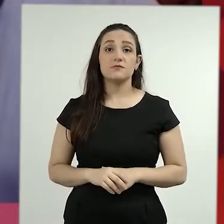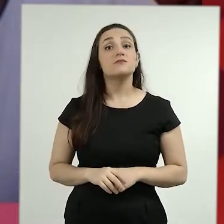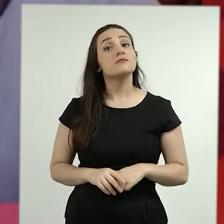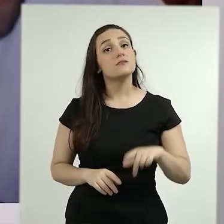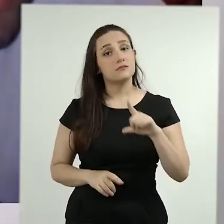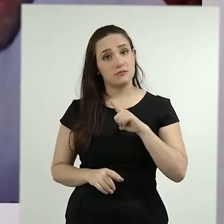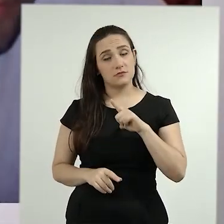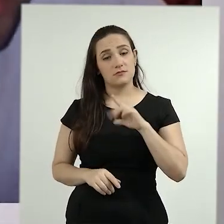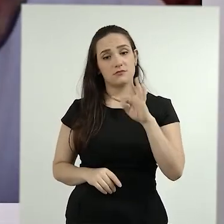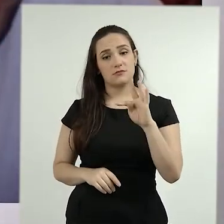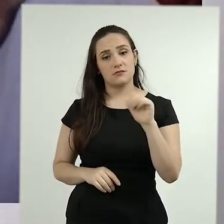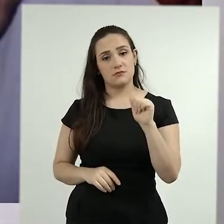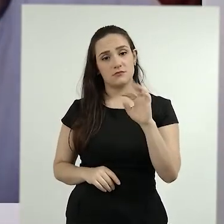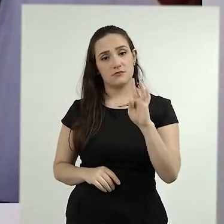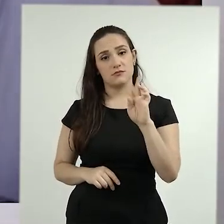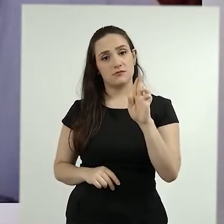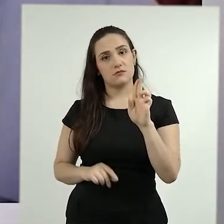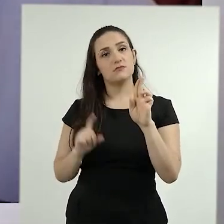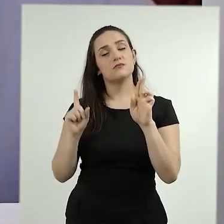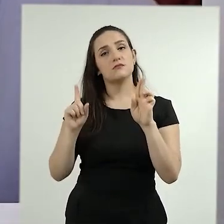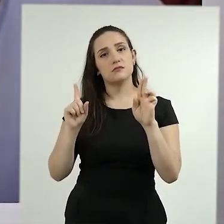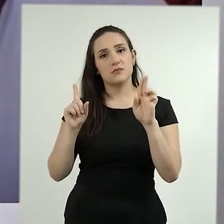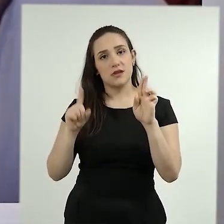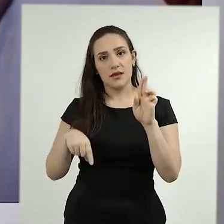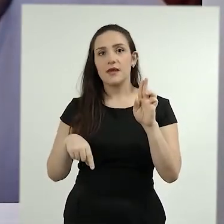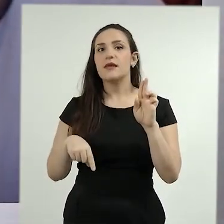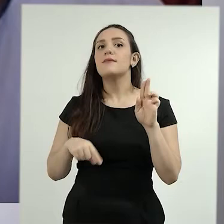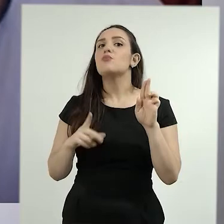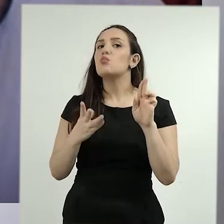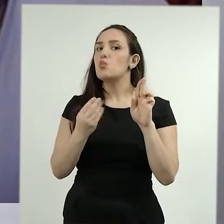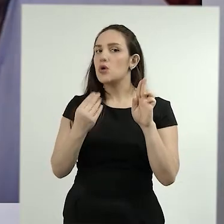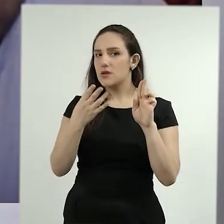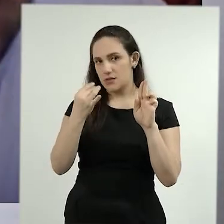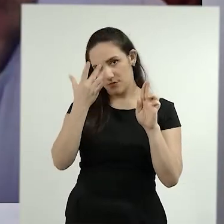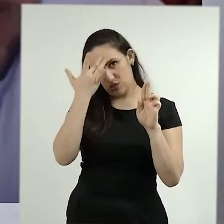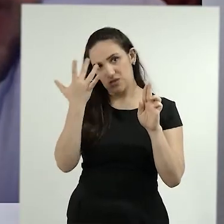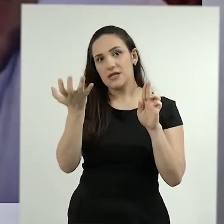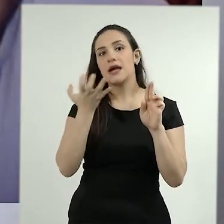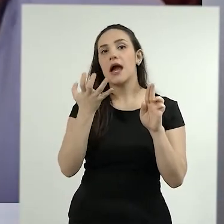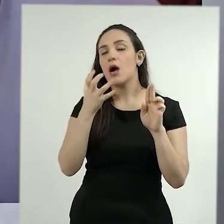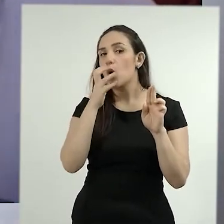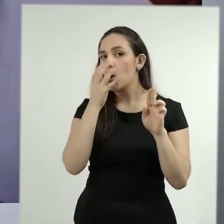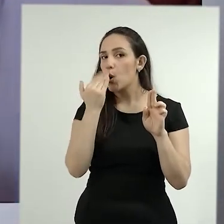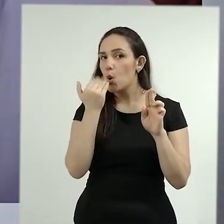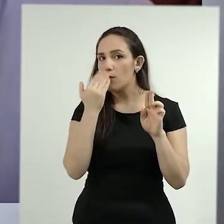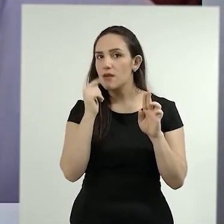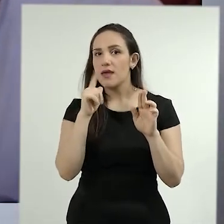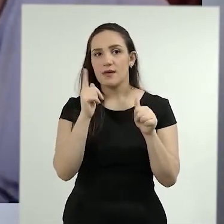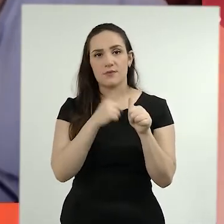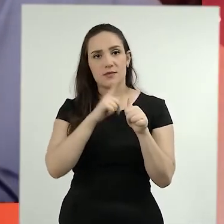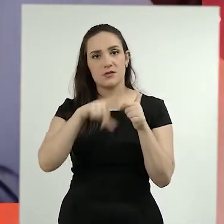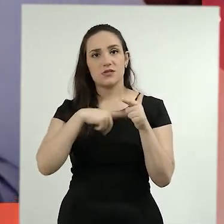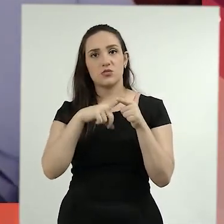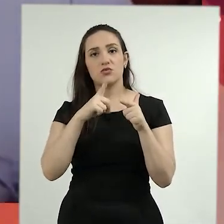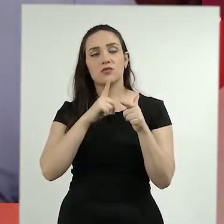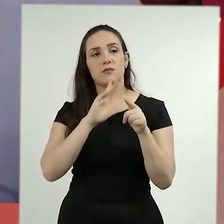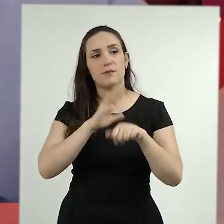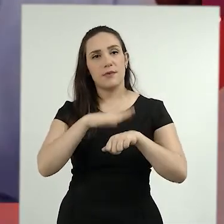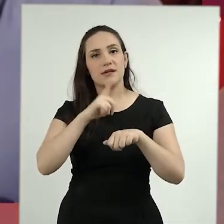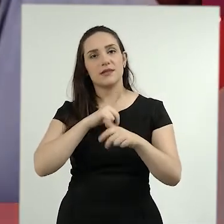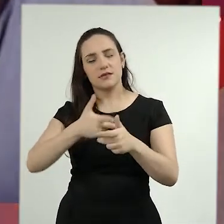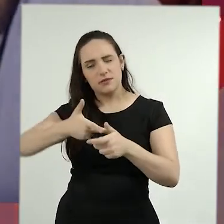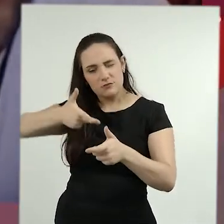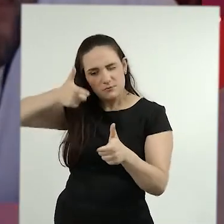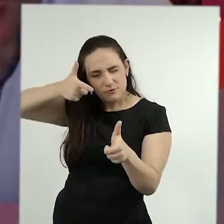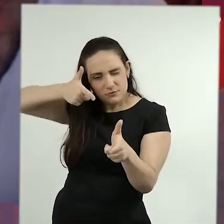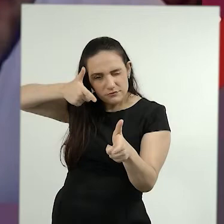também que os tatus, principalmente, são espécies que são extremamente caçadas. Então, é a segunda espécie mais caçada no